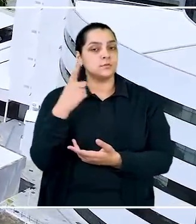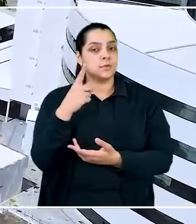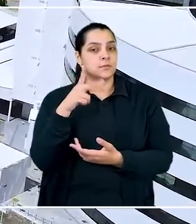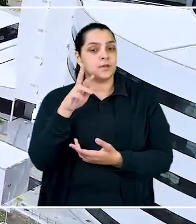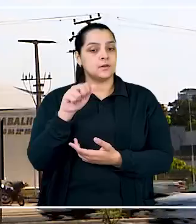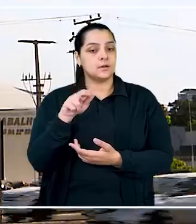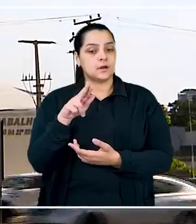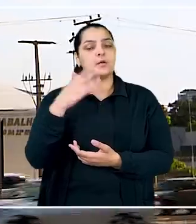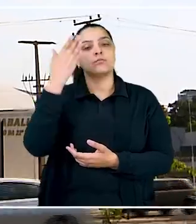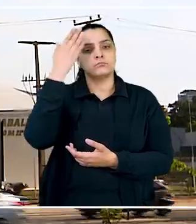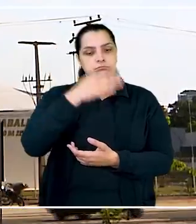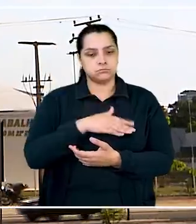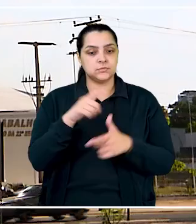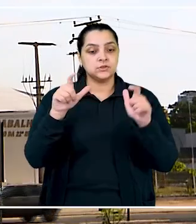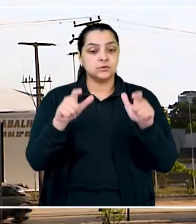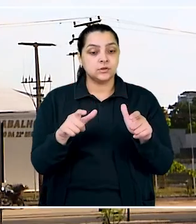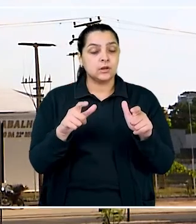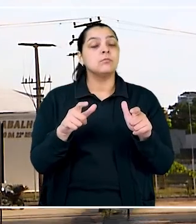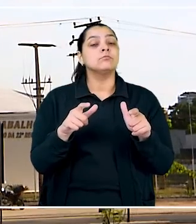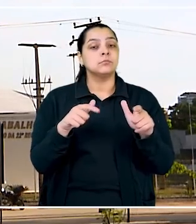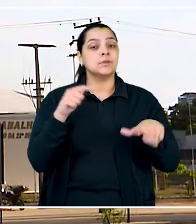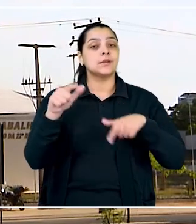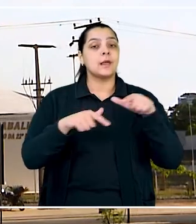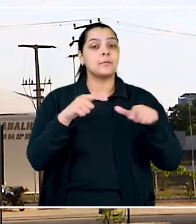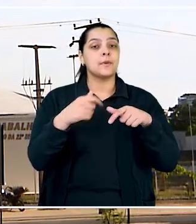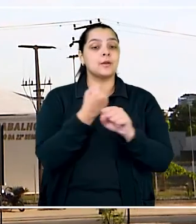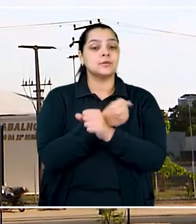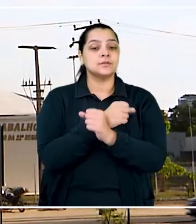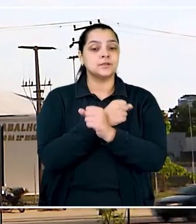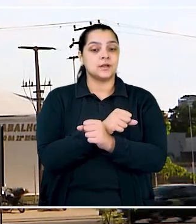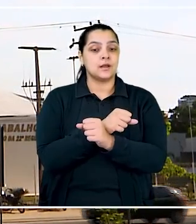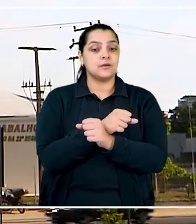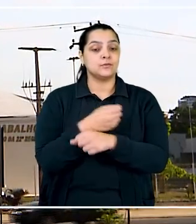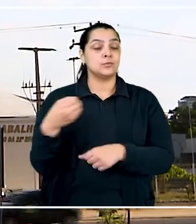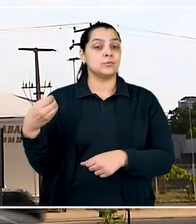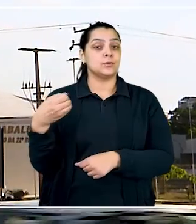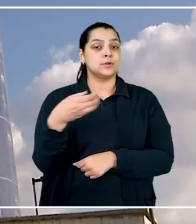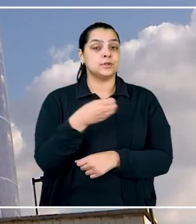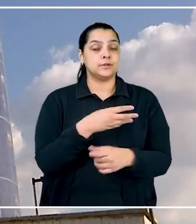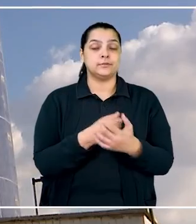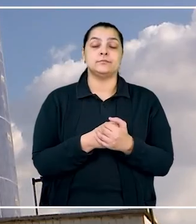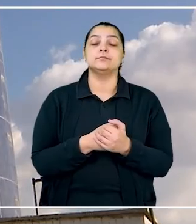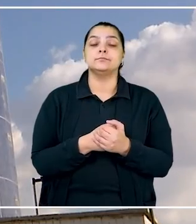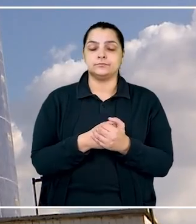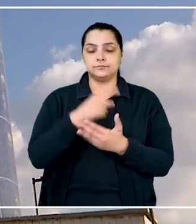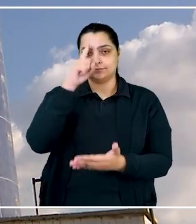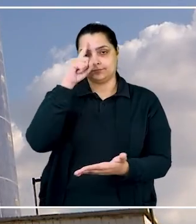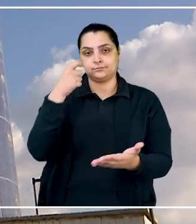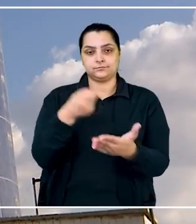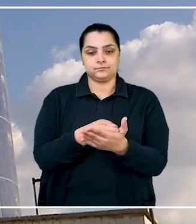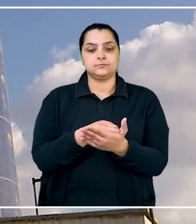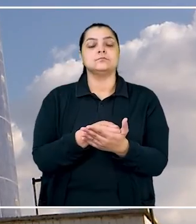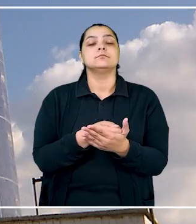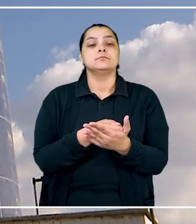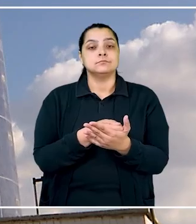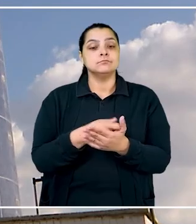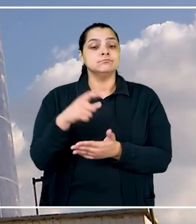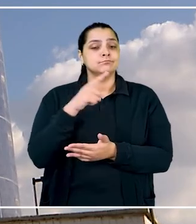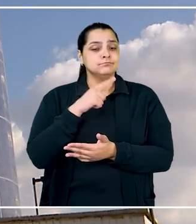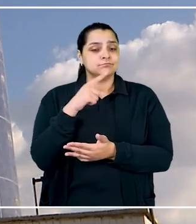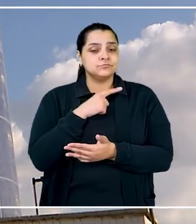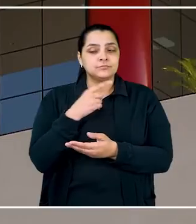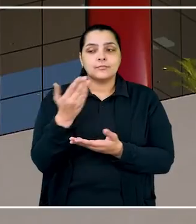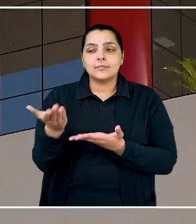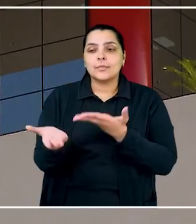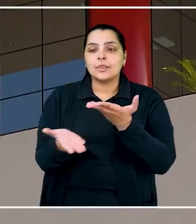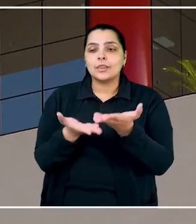primeiro grau que reconheceu a situação como trabalho escravo contemporâneo. De acordo com a decisão, havia um